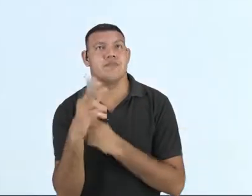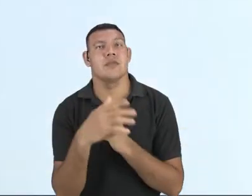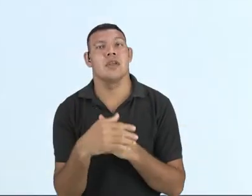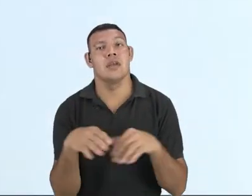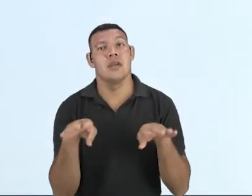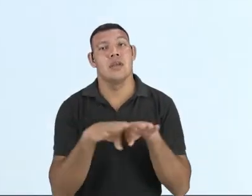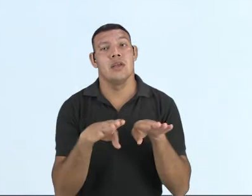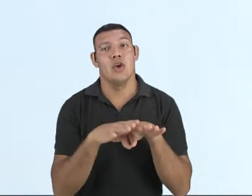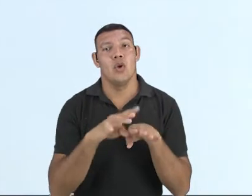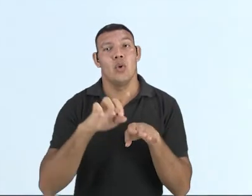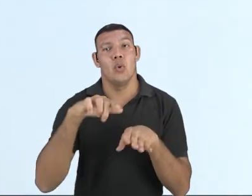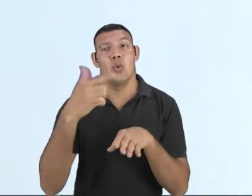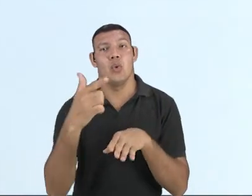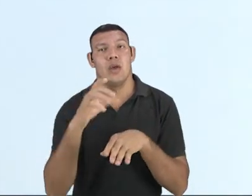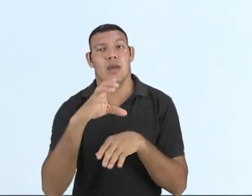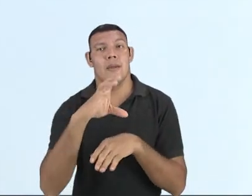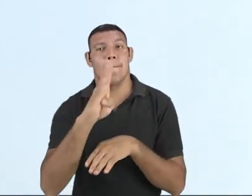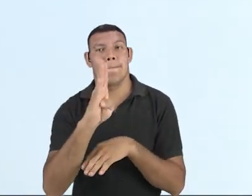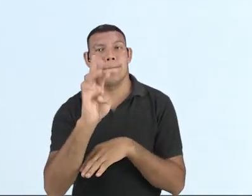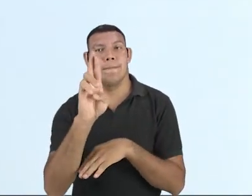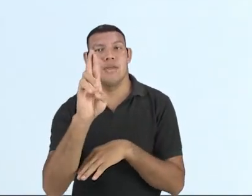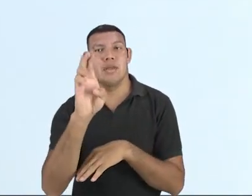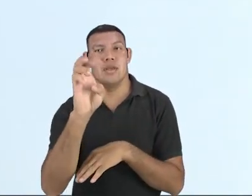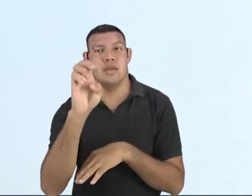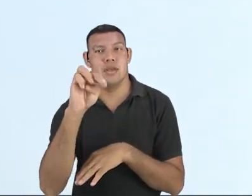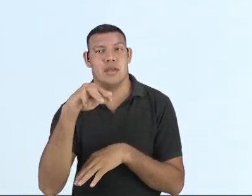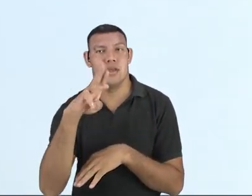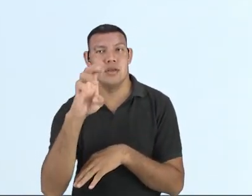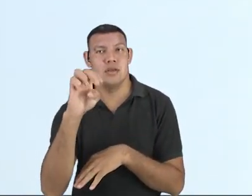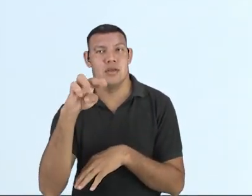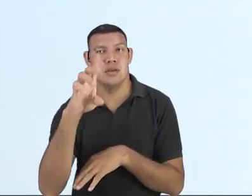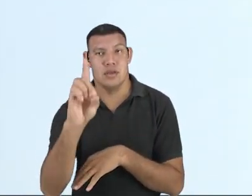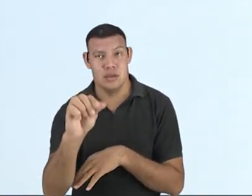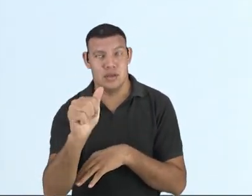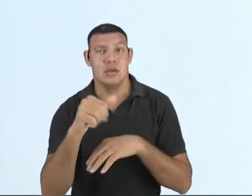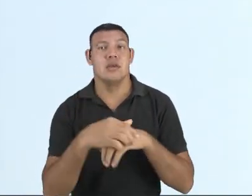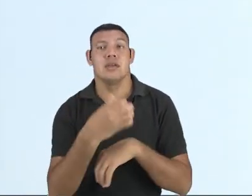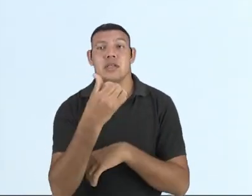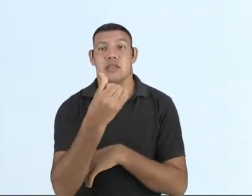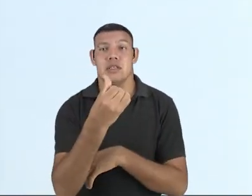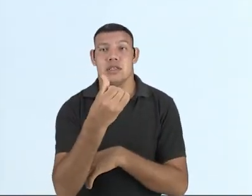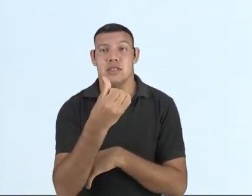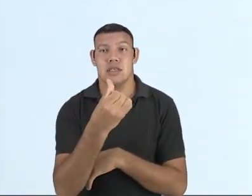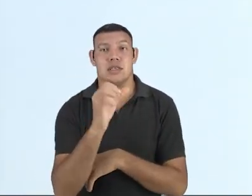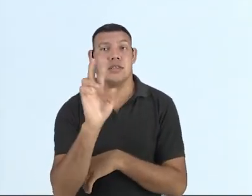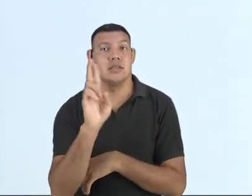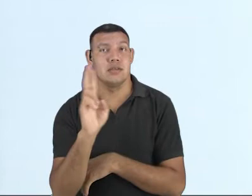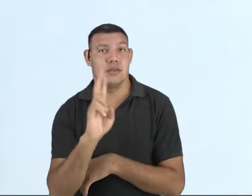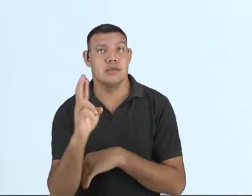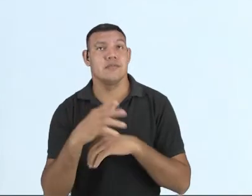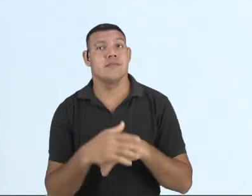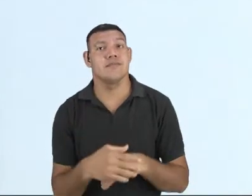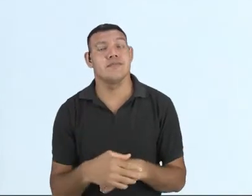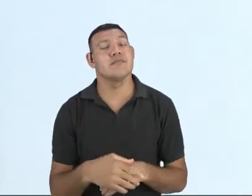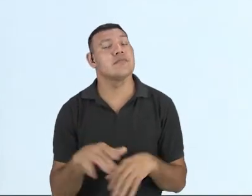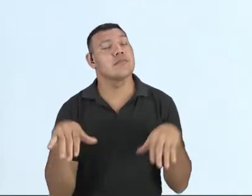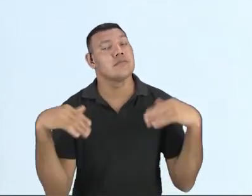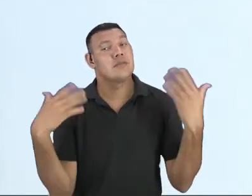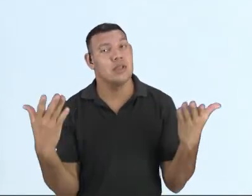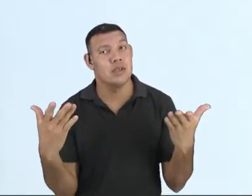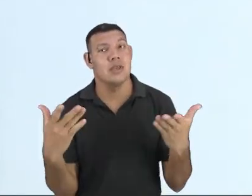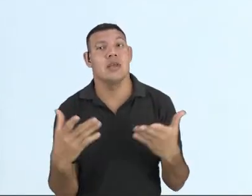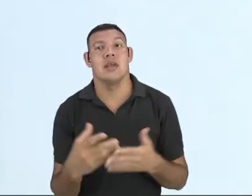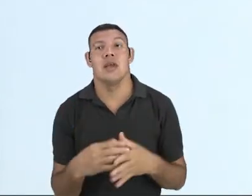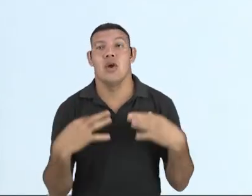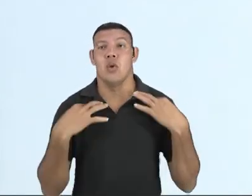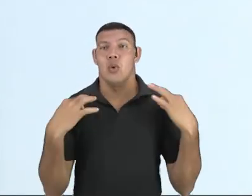então pessoal perceba aqui na situação nós estamos trabalhando né com duas variáveis né Nós estamos trabalhando além com